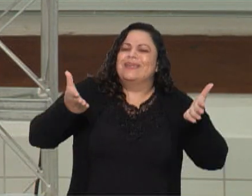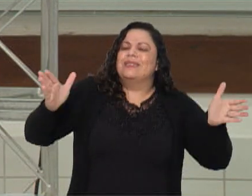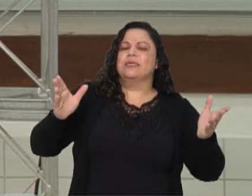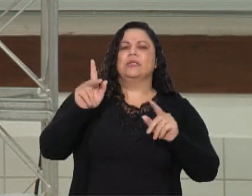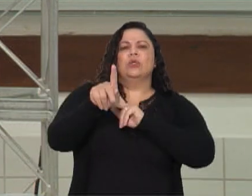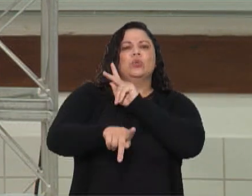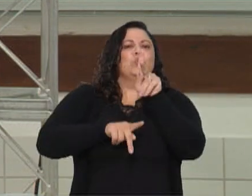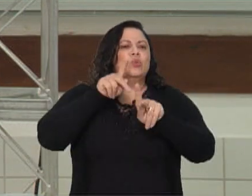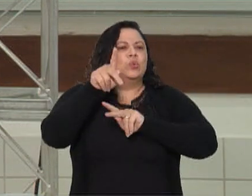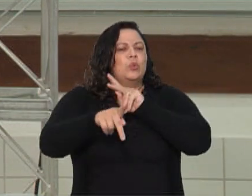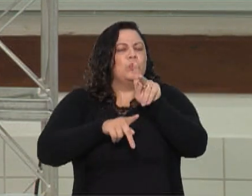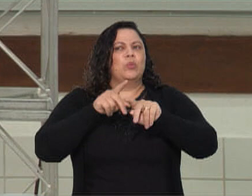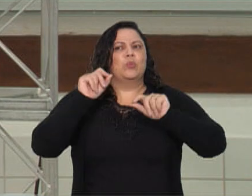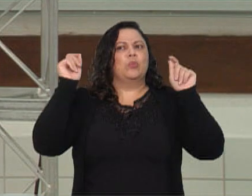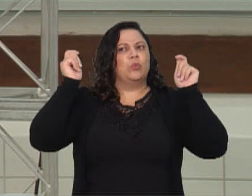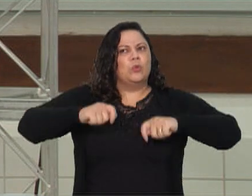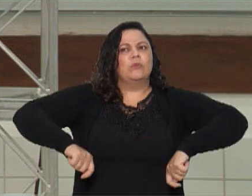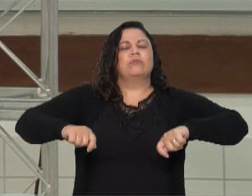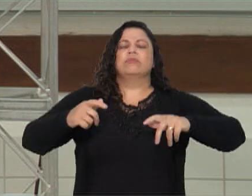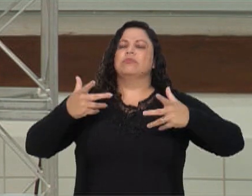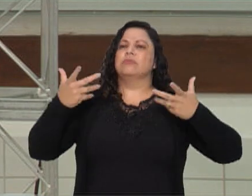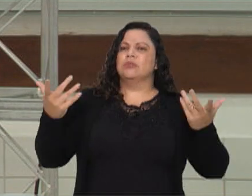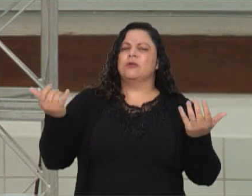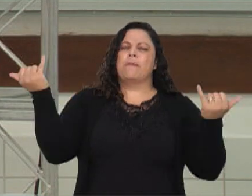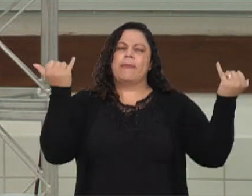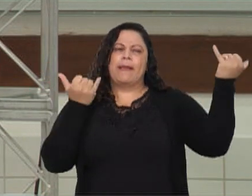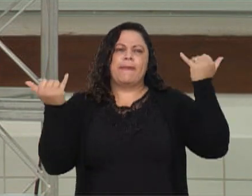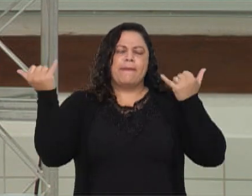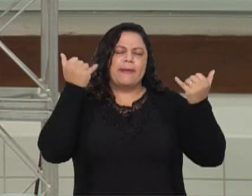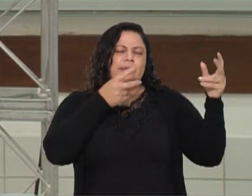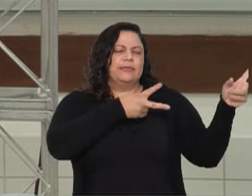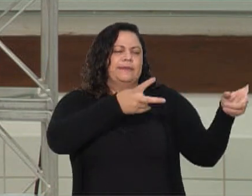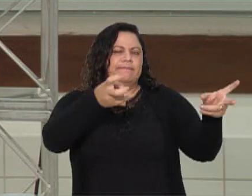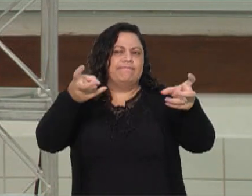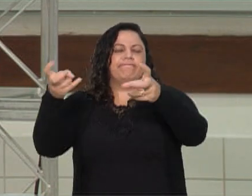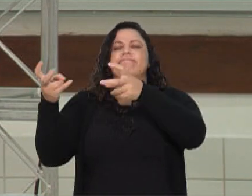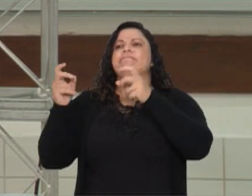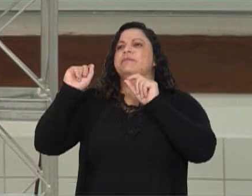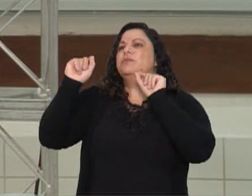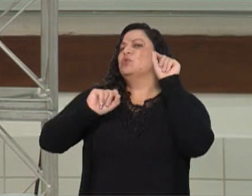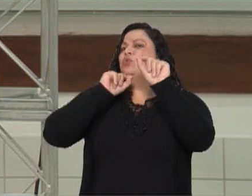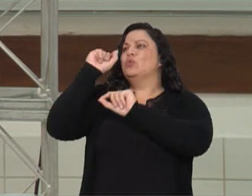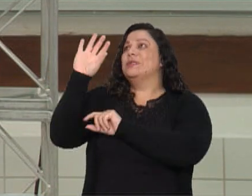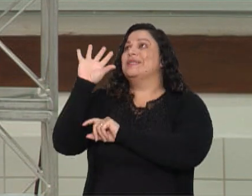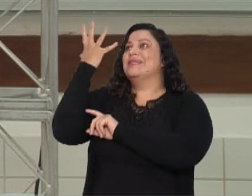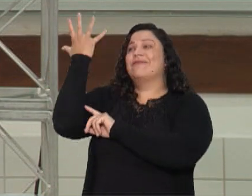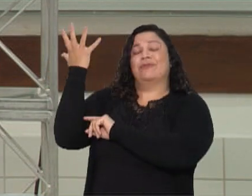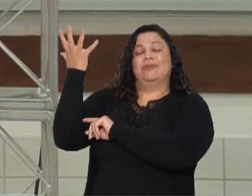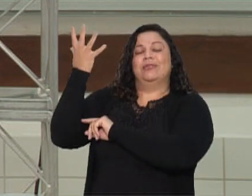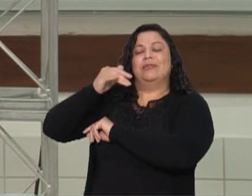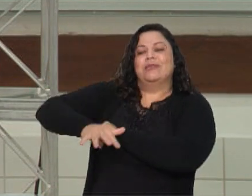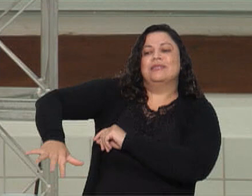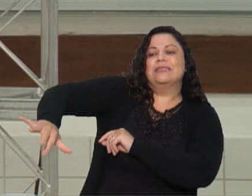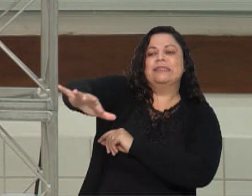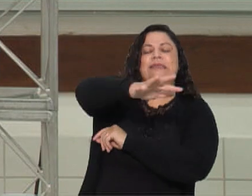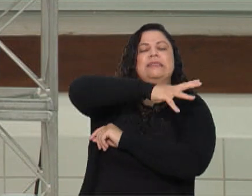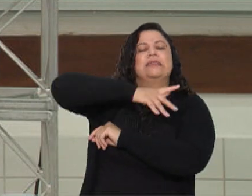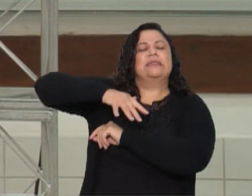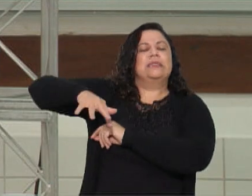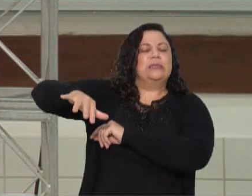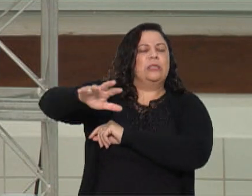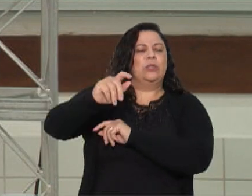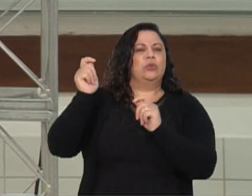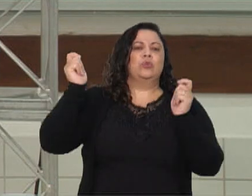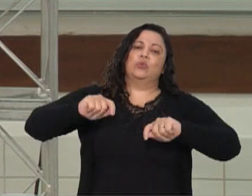o quê? Tivesse aquela informação, aquela observação do que estava acontecendo no meio artístico, vamos dizer assim, já que era